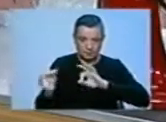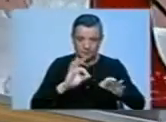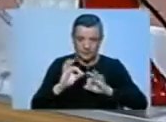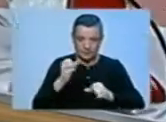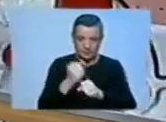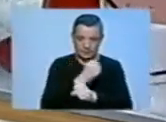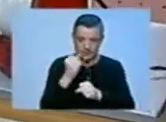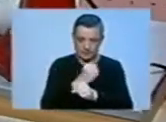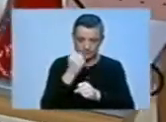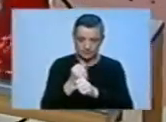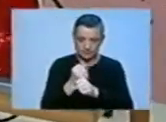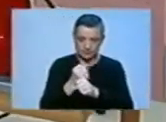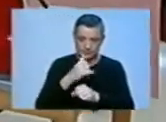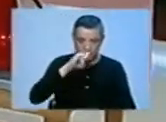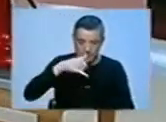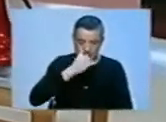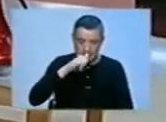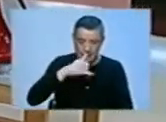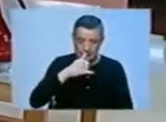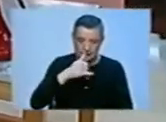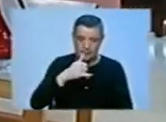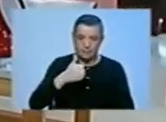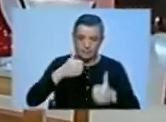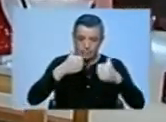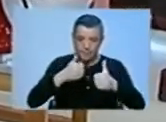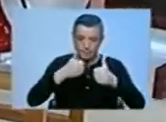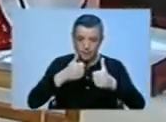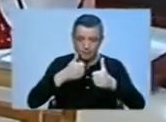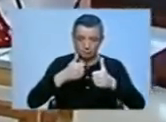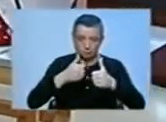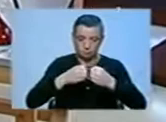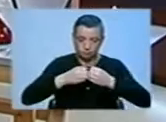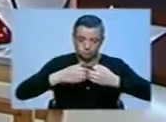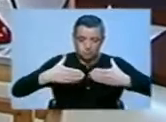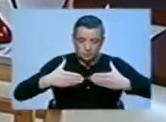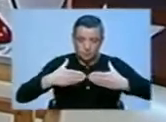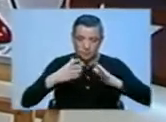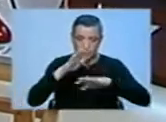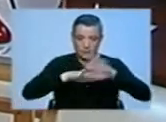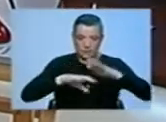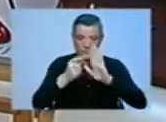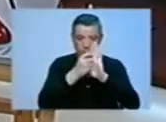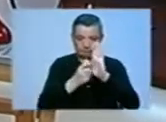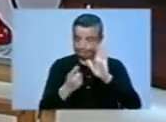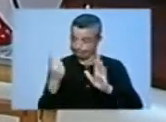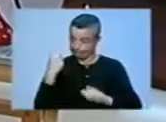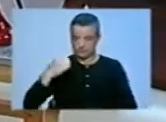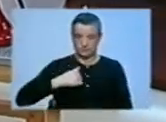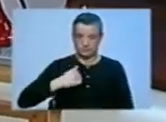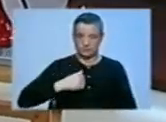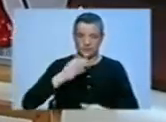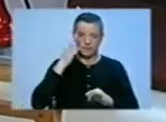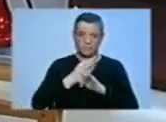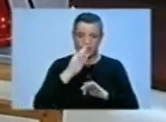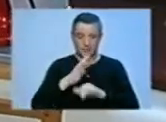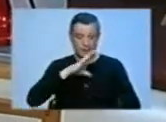trabalhar as natas com vai ficar bem firme aliás eu fiz esta saída no passado sábado na festa do